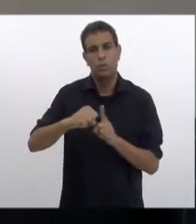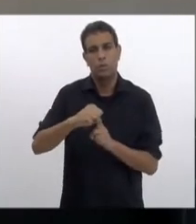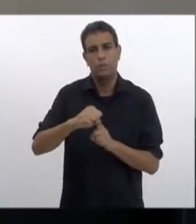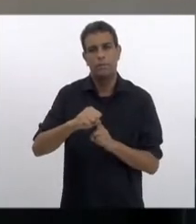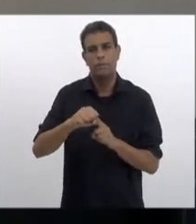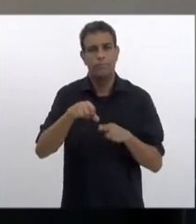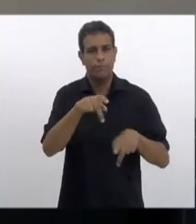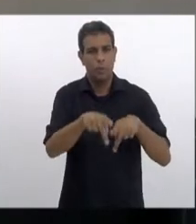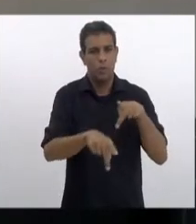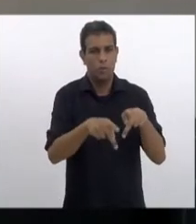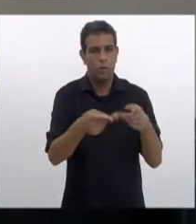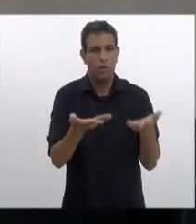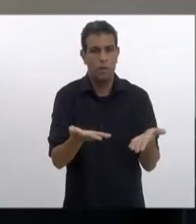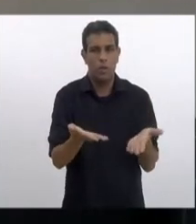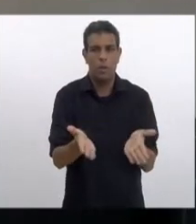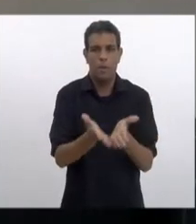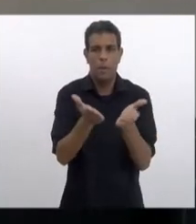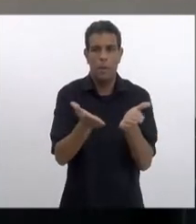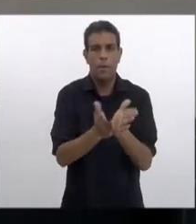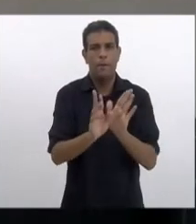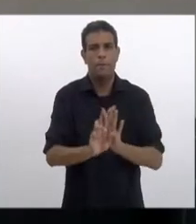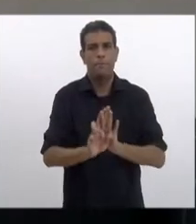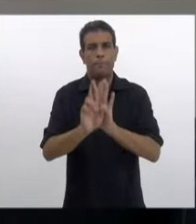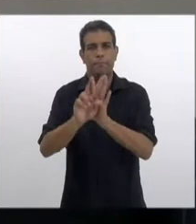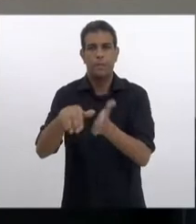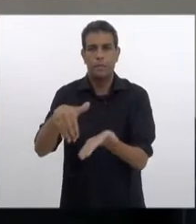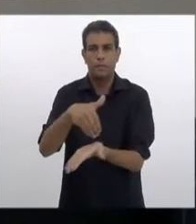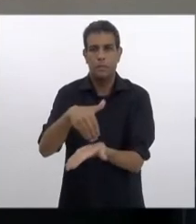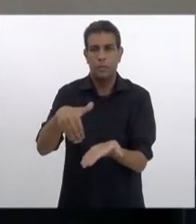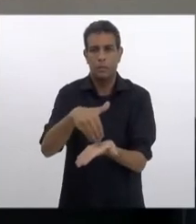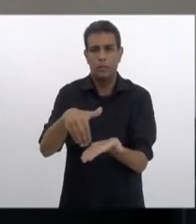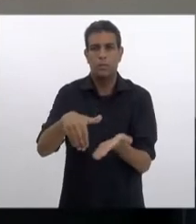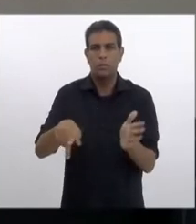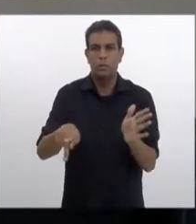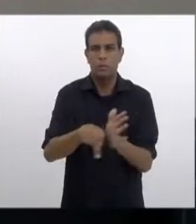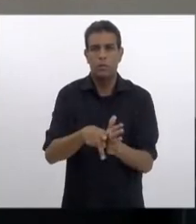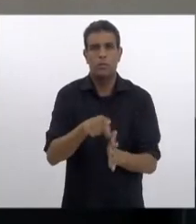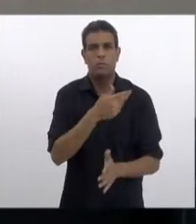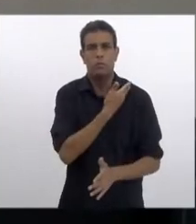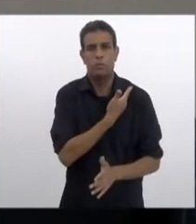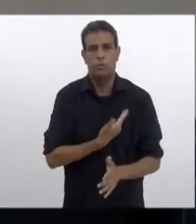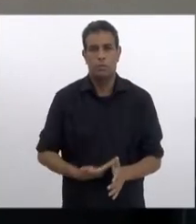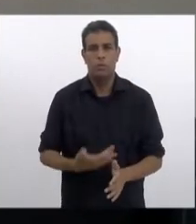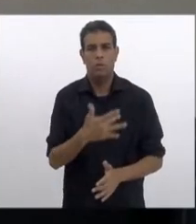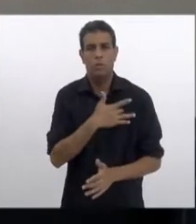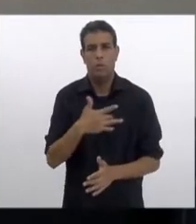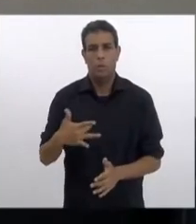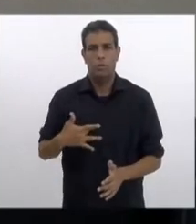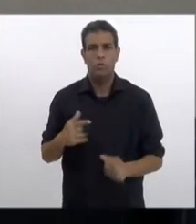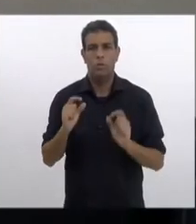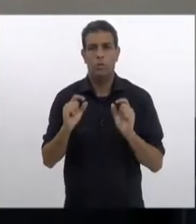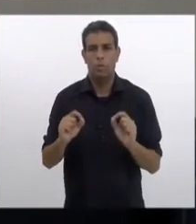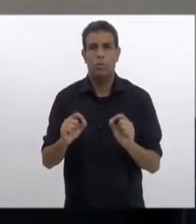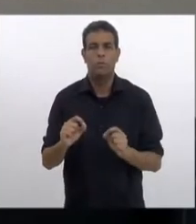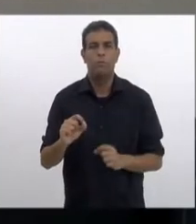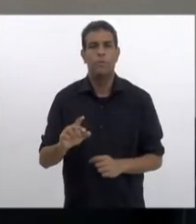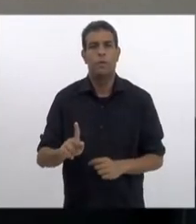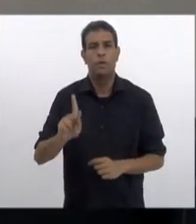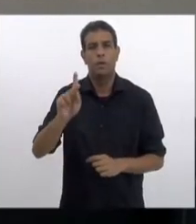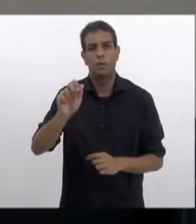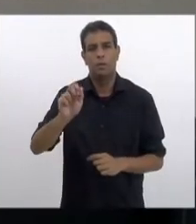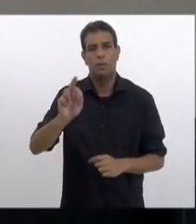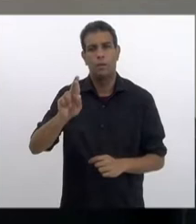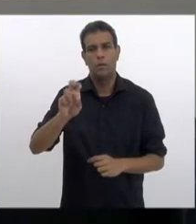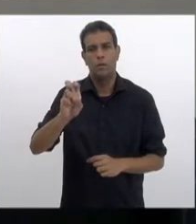e População em Situação de Vulnerabilidade, representando a Secretaria de Estado de Saúde, a senhora Karen